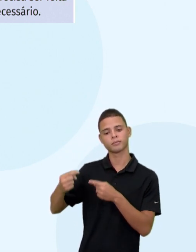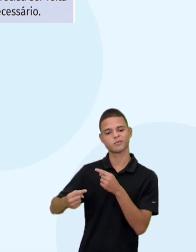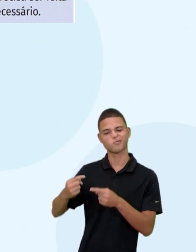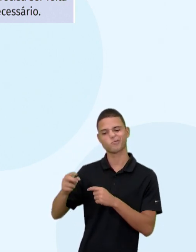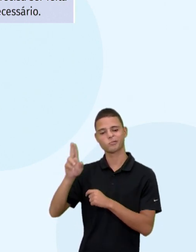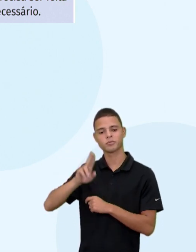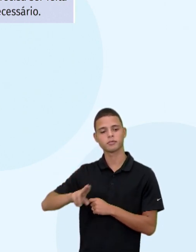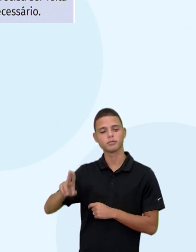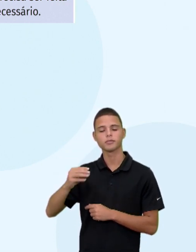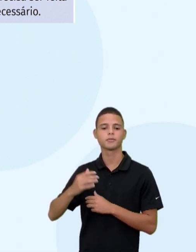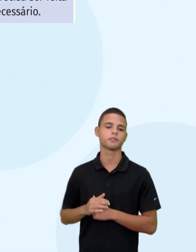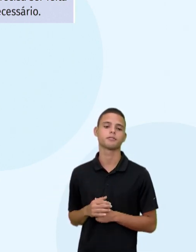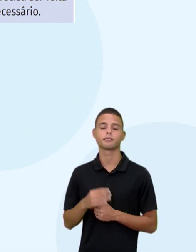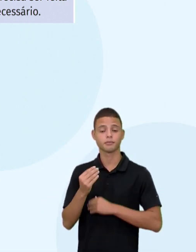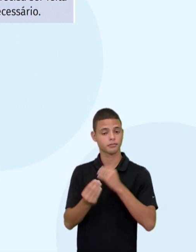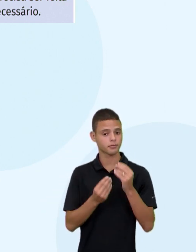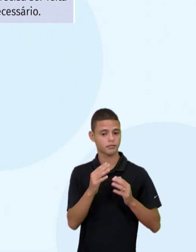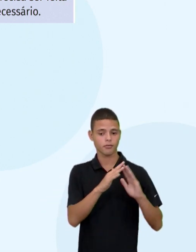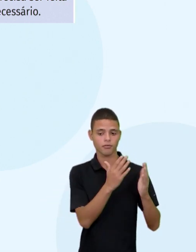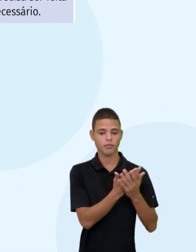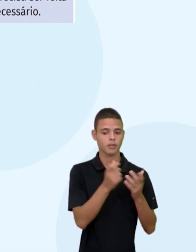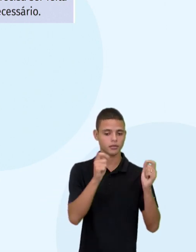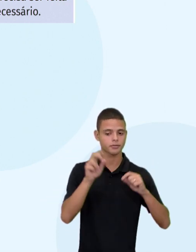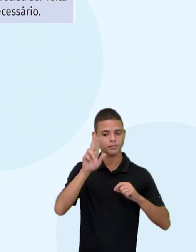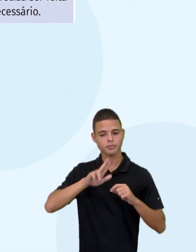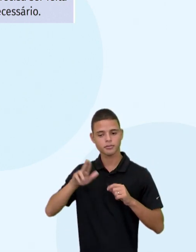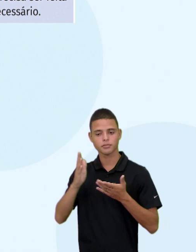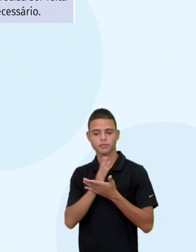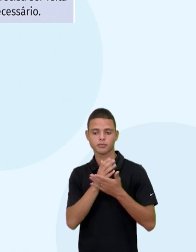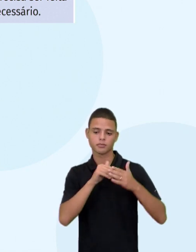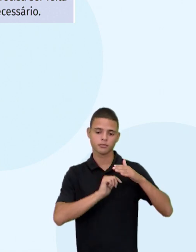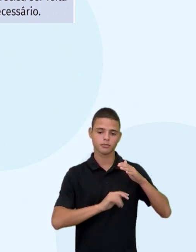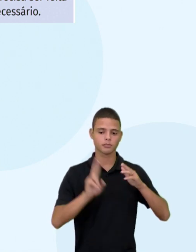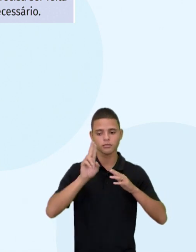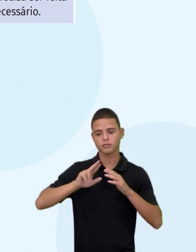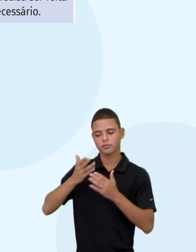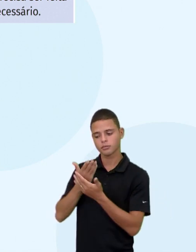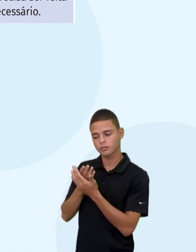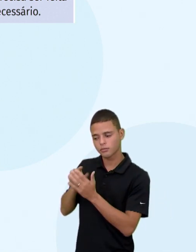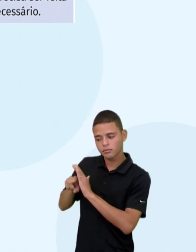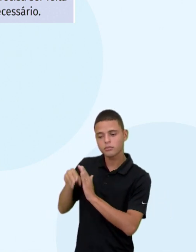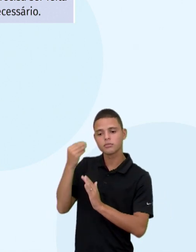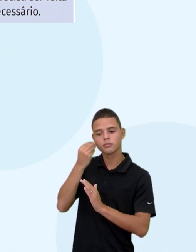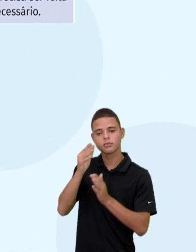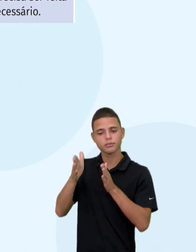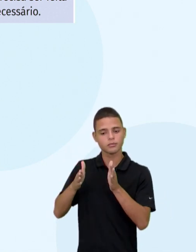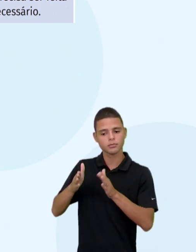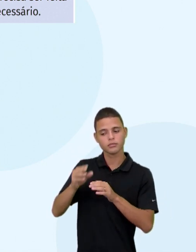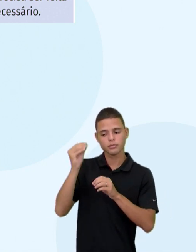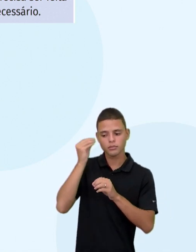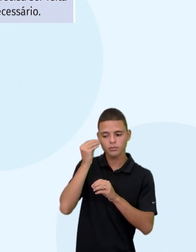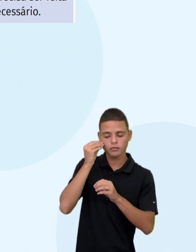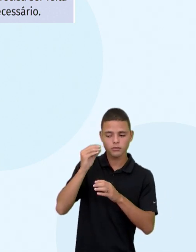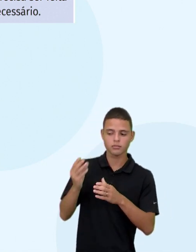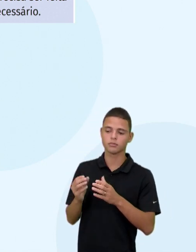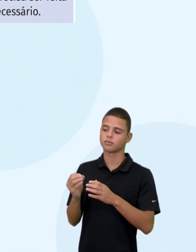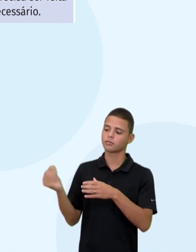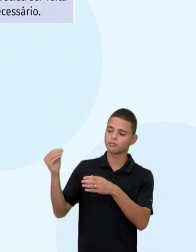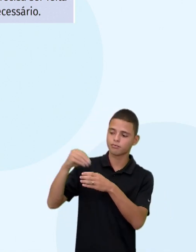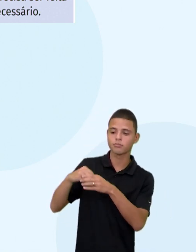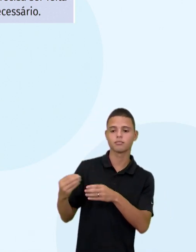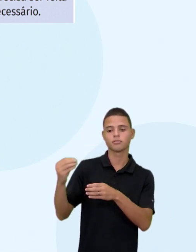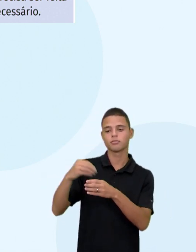Como a unidade escolar pode utilizar os dados estudados pela turma? Aproveite esse momento, professor, para inserir